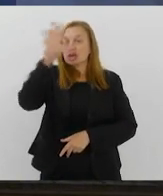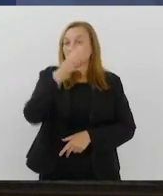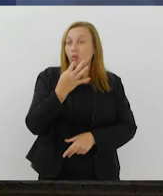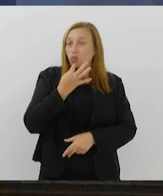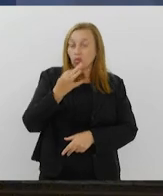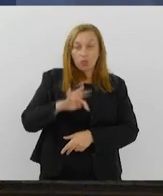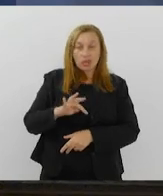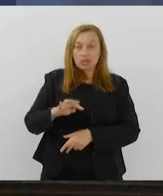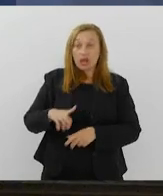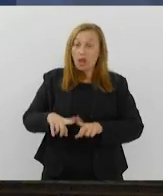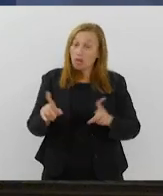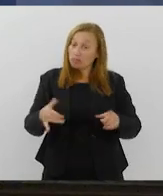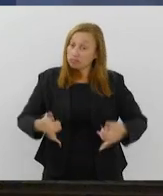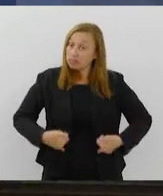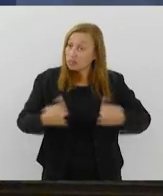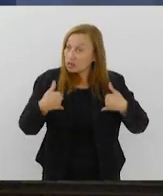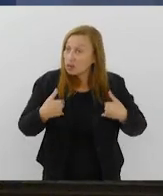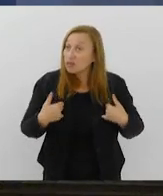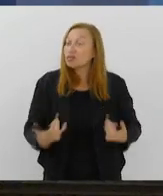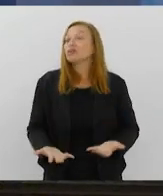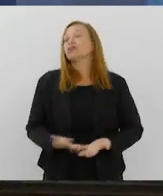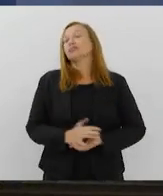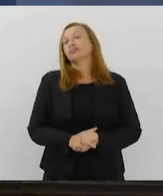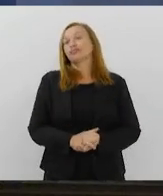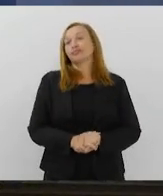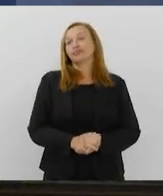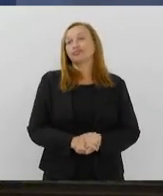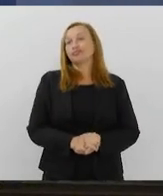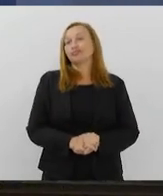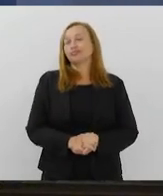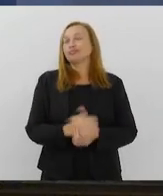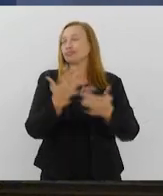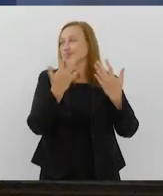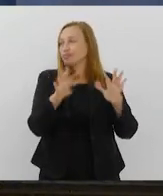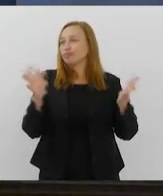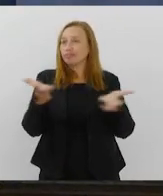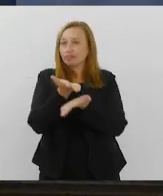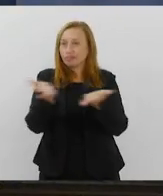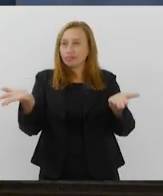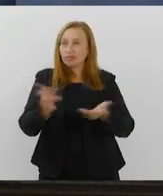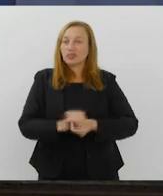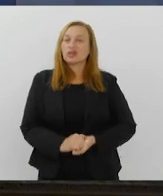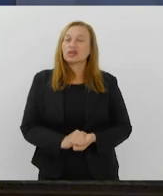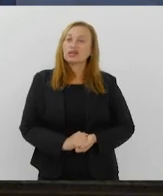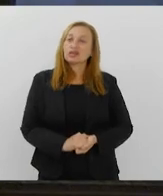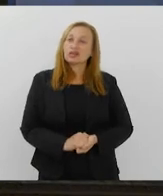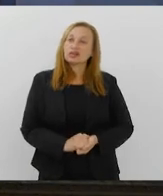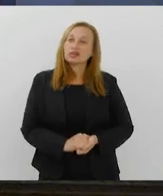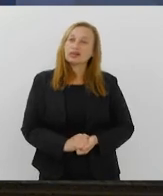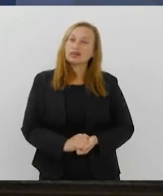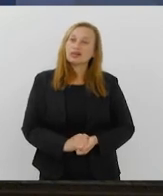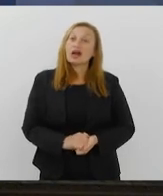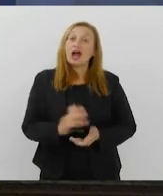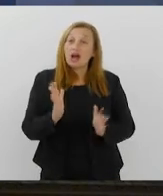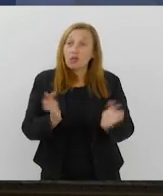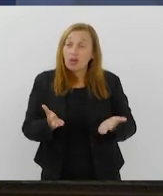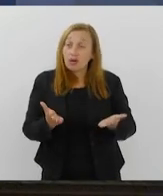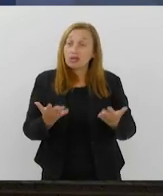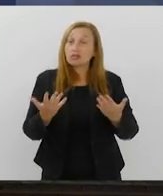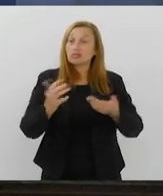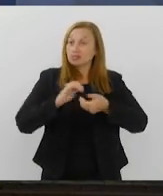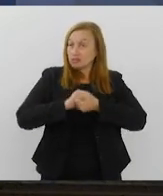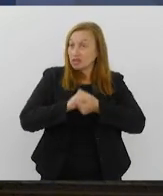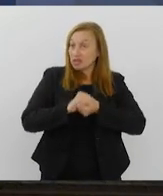muito lisonjeado com isso. Parabéns a todos. Vou dar agora uma saudação final.